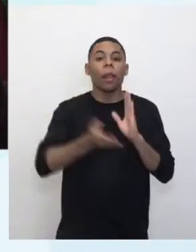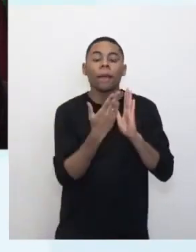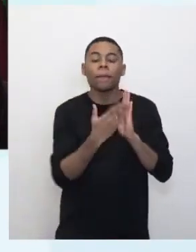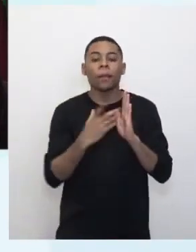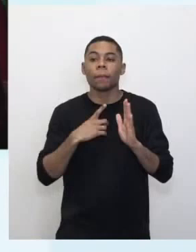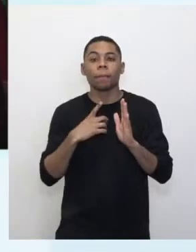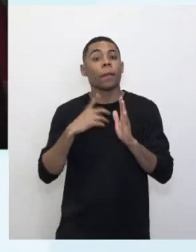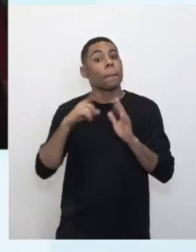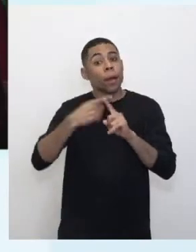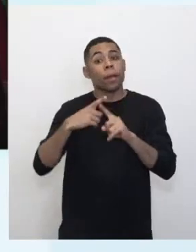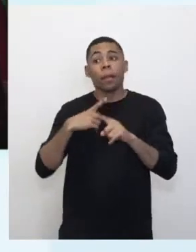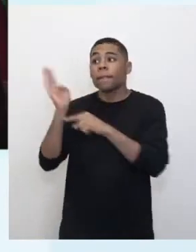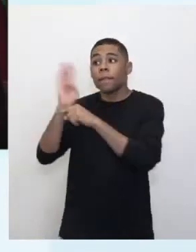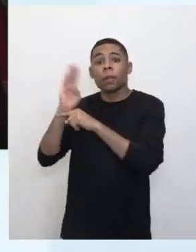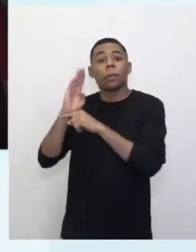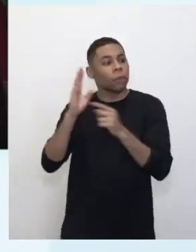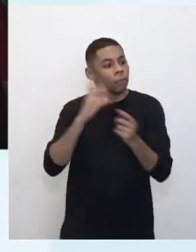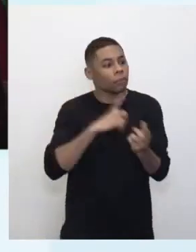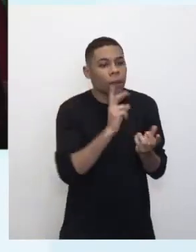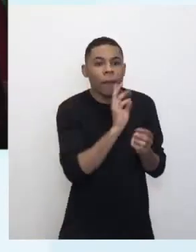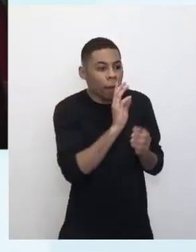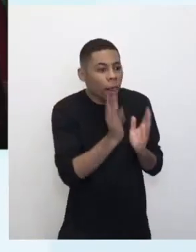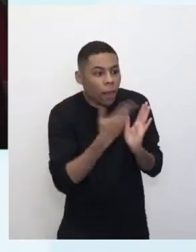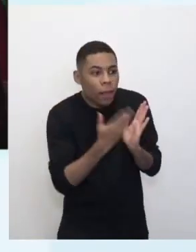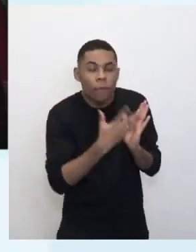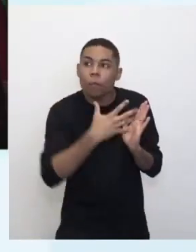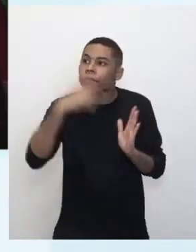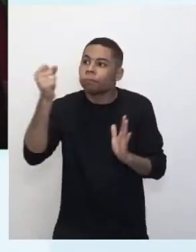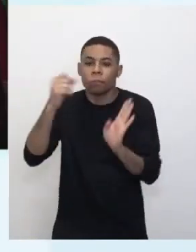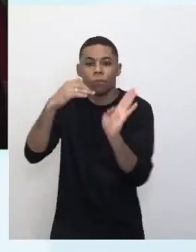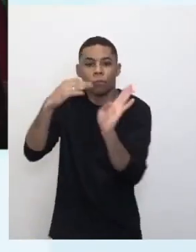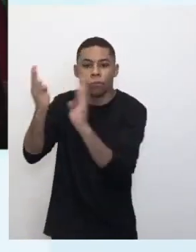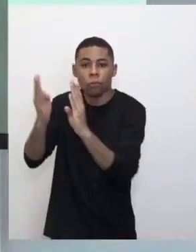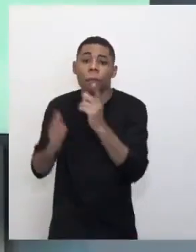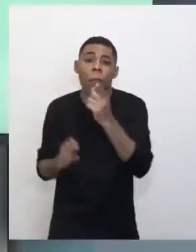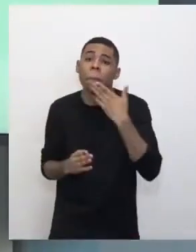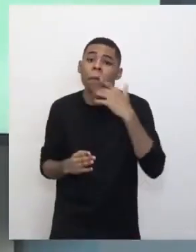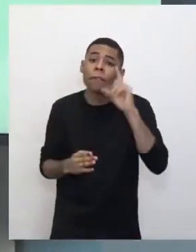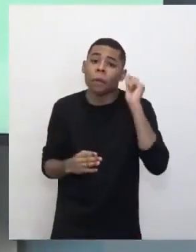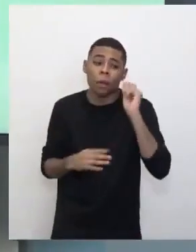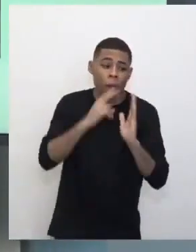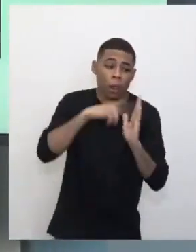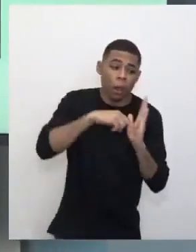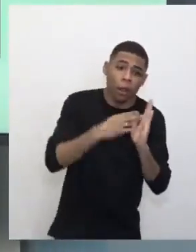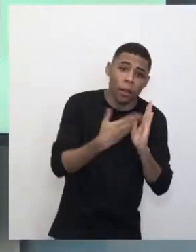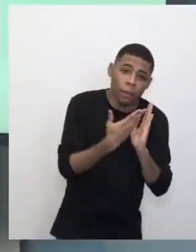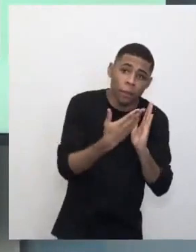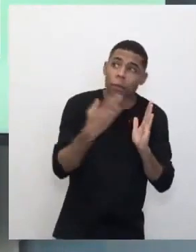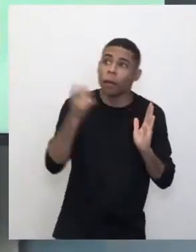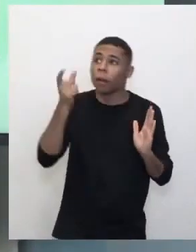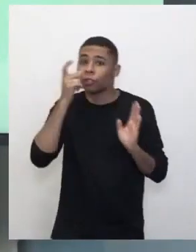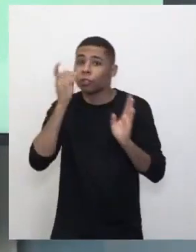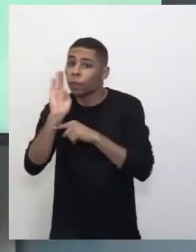filmes que são baseados em livros, né? Aí o que você prefere? Ler o livro, assistir ao filme, vai para o filme direto, depois ler o